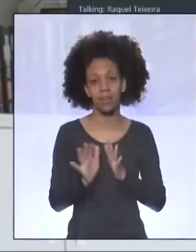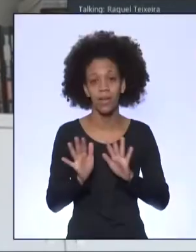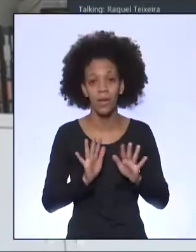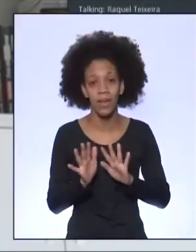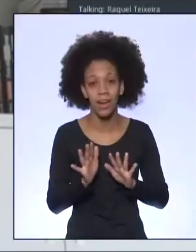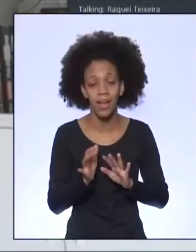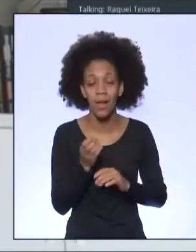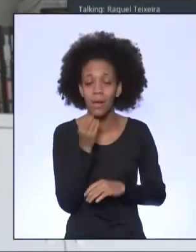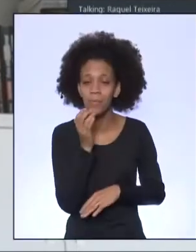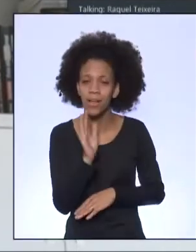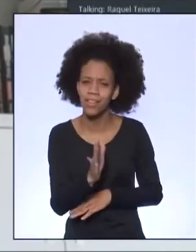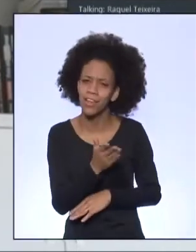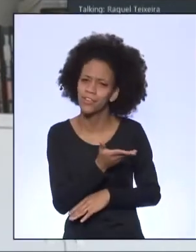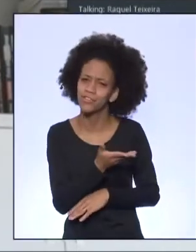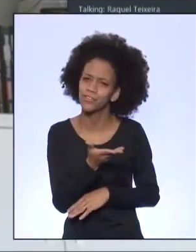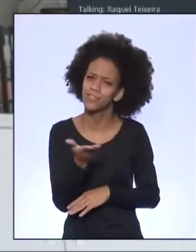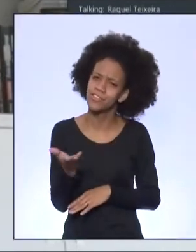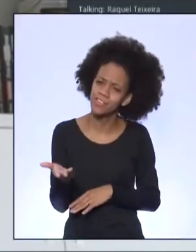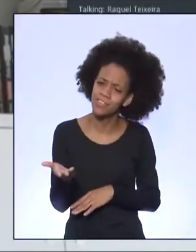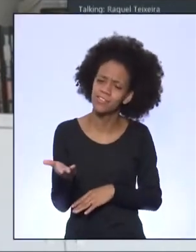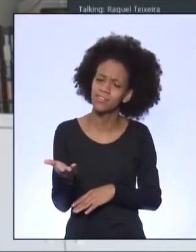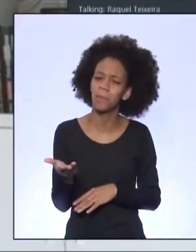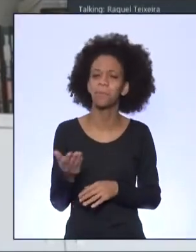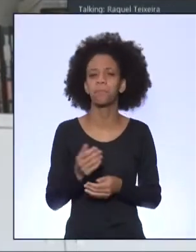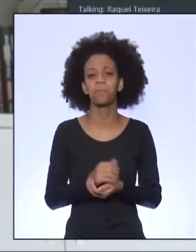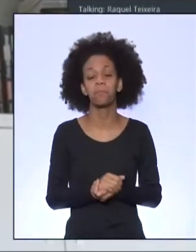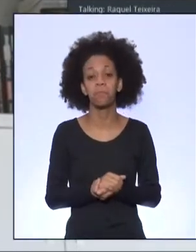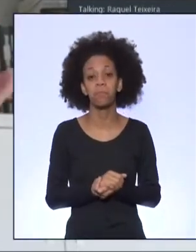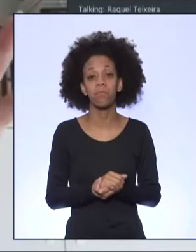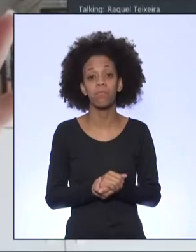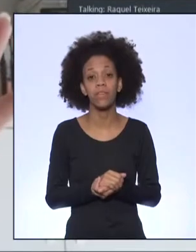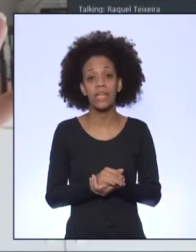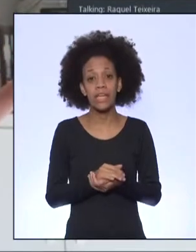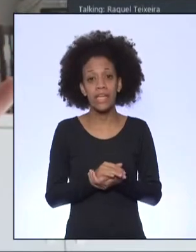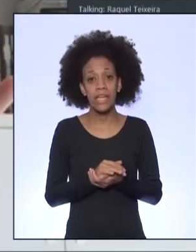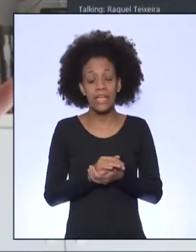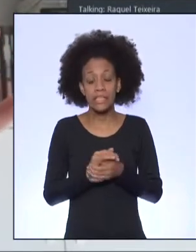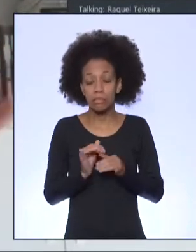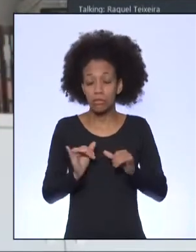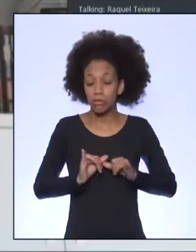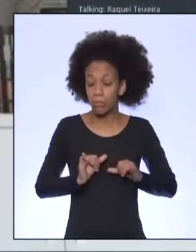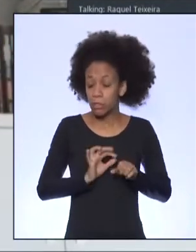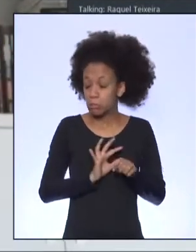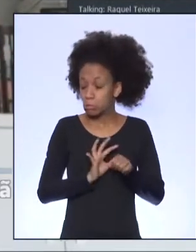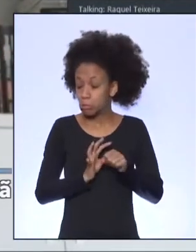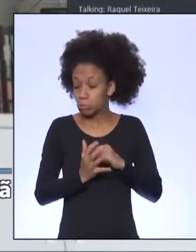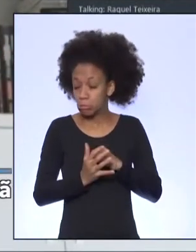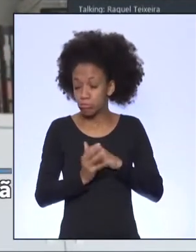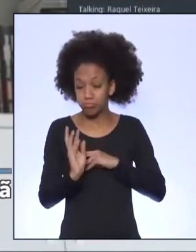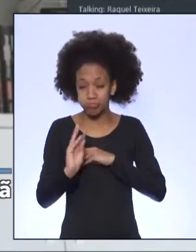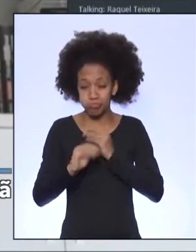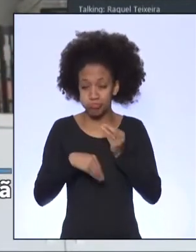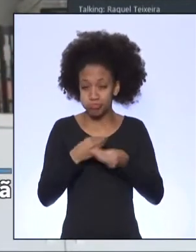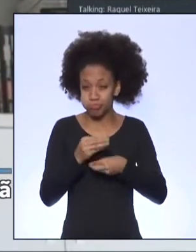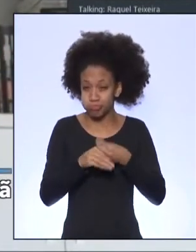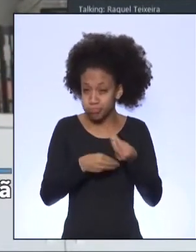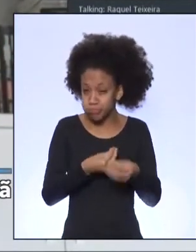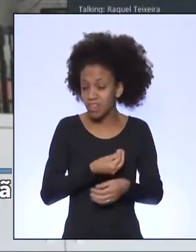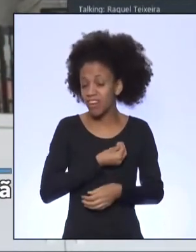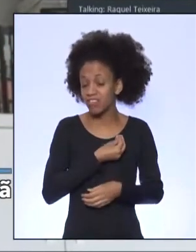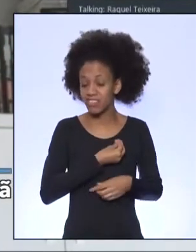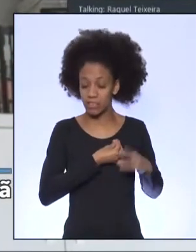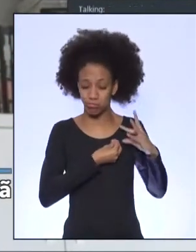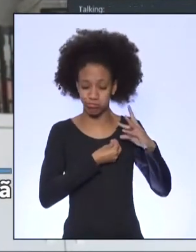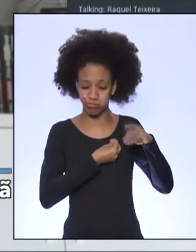Olá, boa tarde a todos e a todas. Essa crise de coronavírus bagunçou tanto a vida da